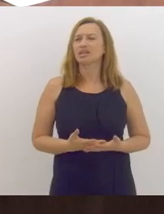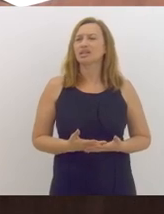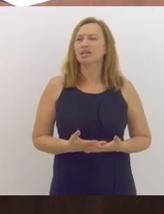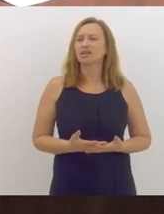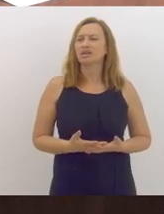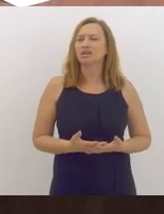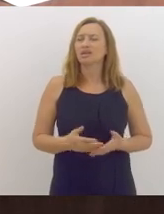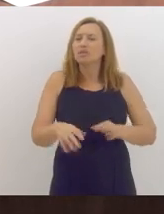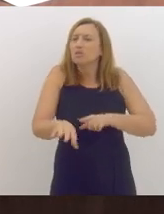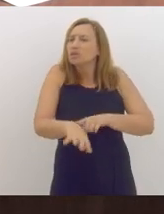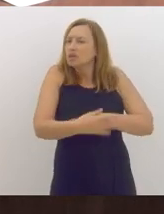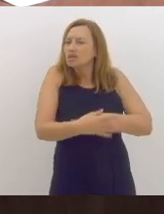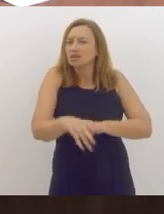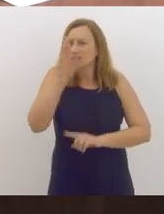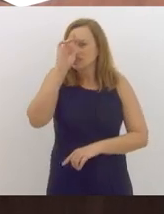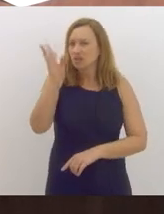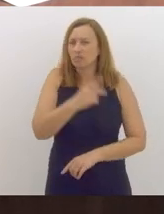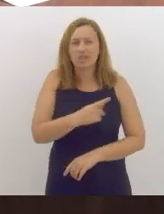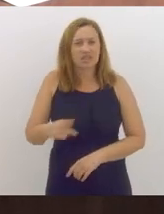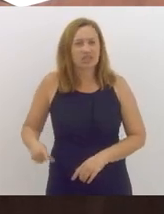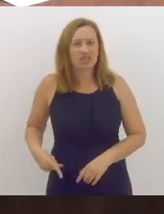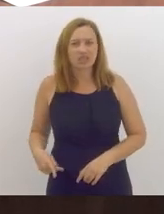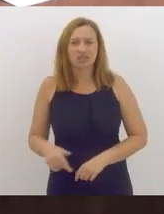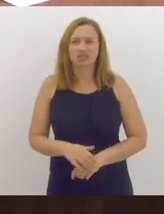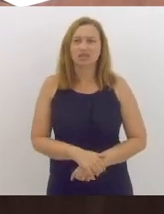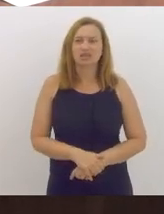Os taxistas, senhor presidente,